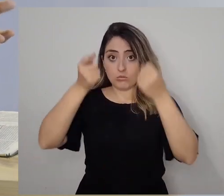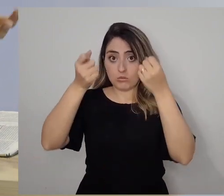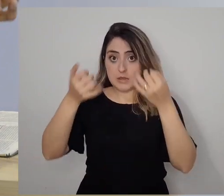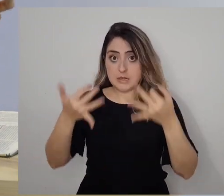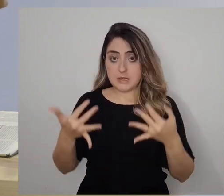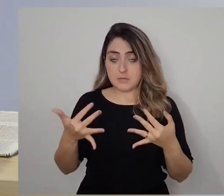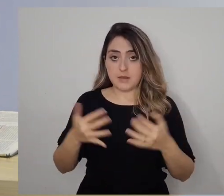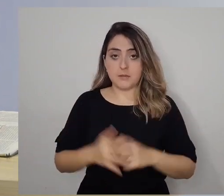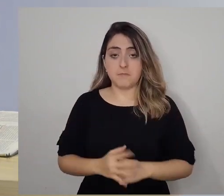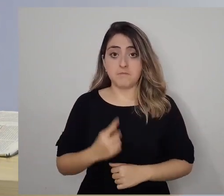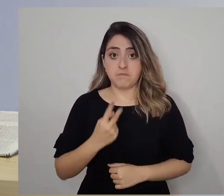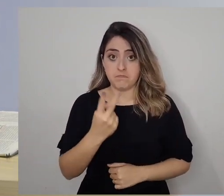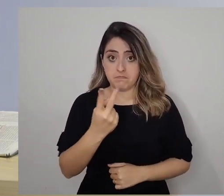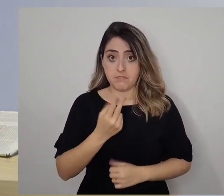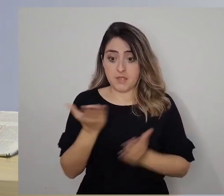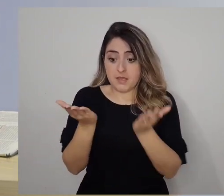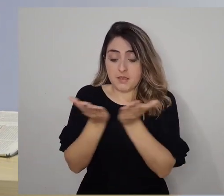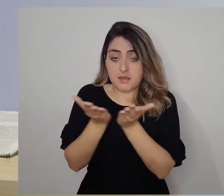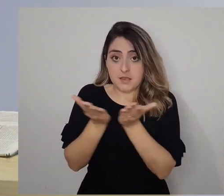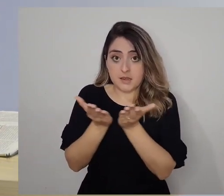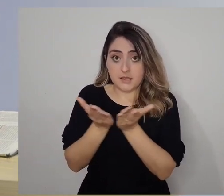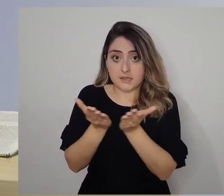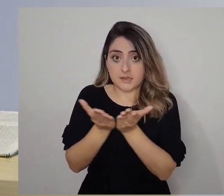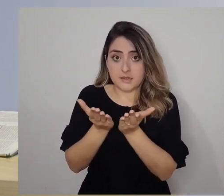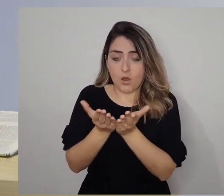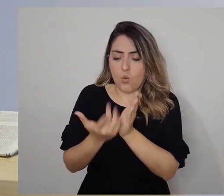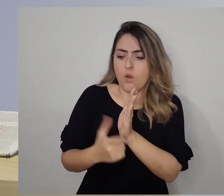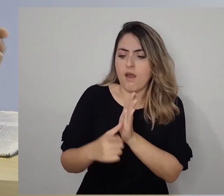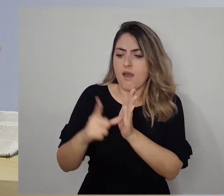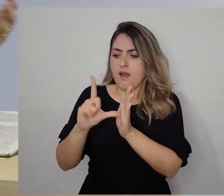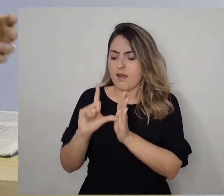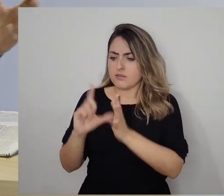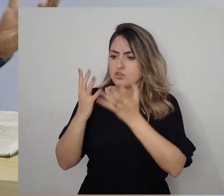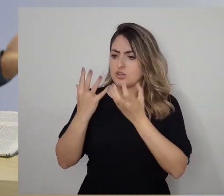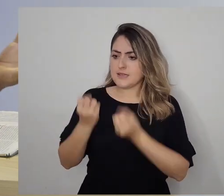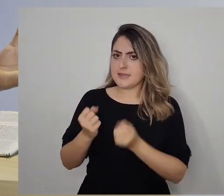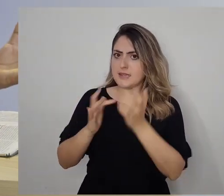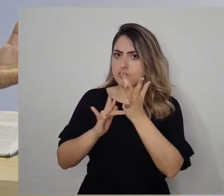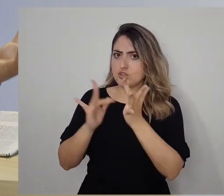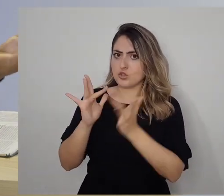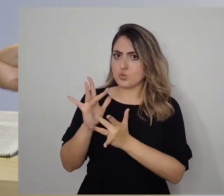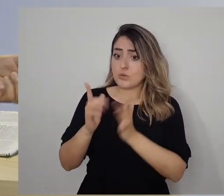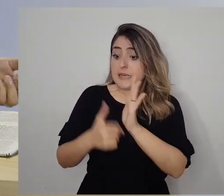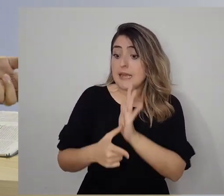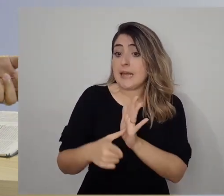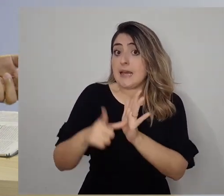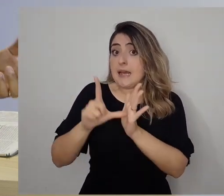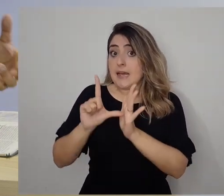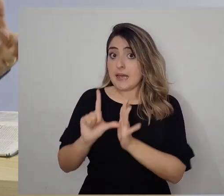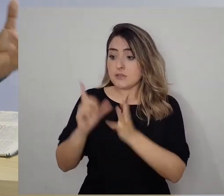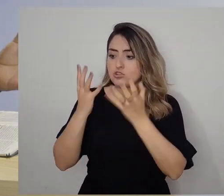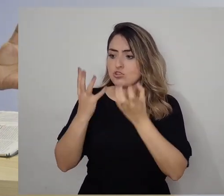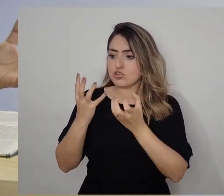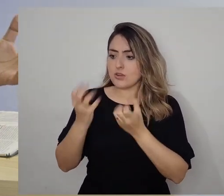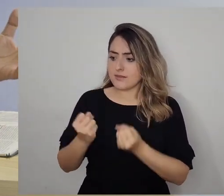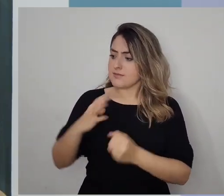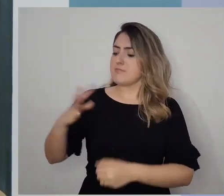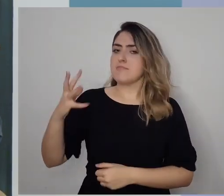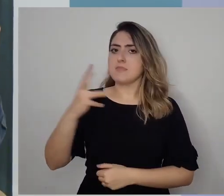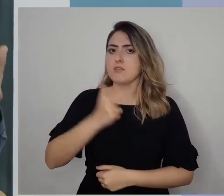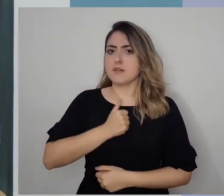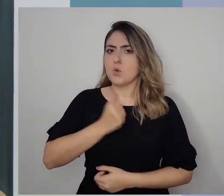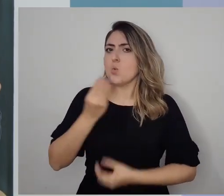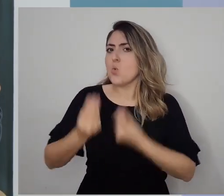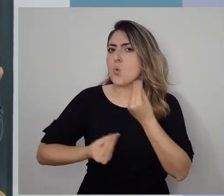cima. Qual era a nossa situação antes da nossa salvação e o que aconteceu conosco depois dessa obra